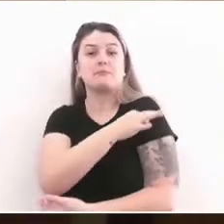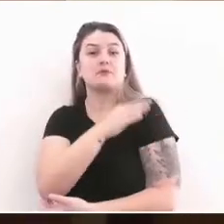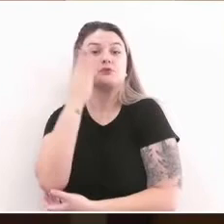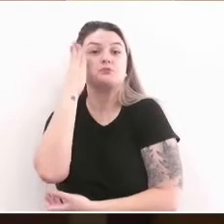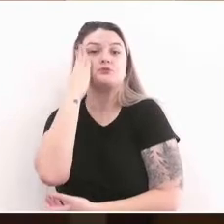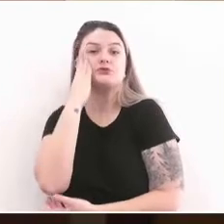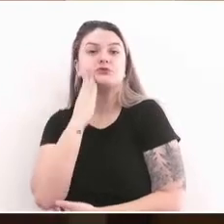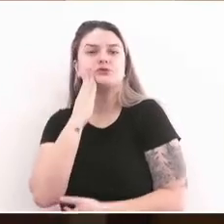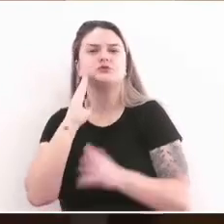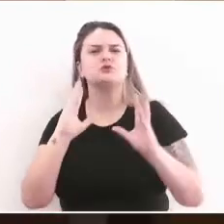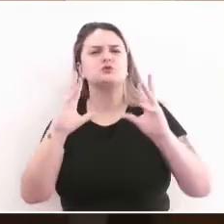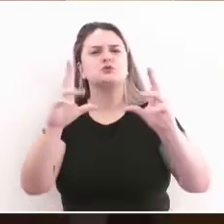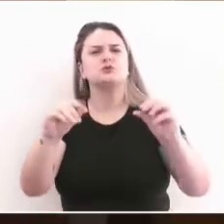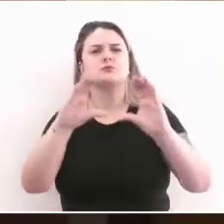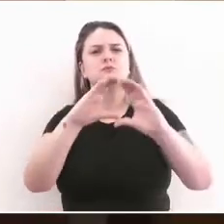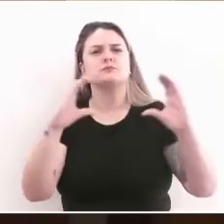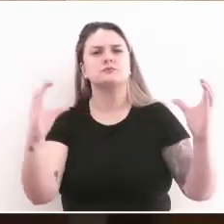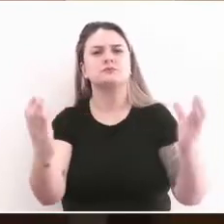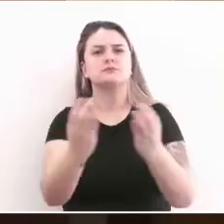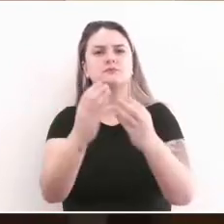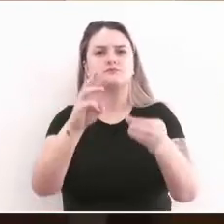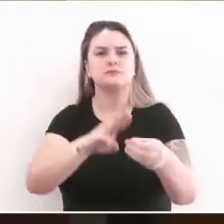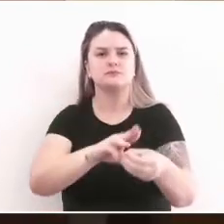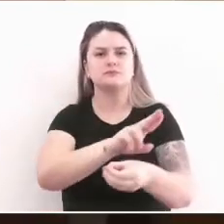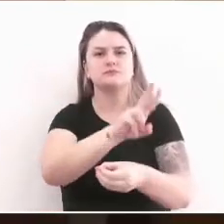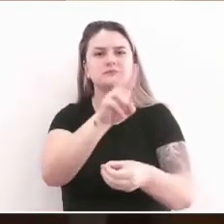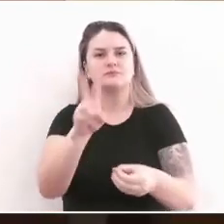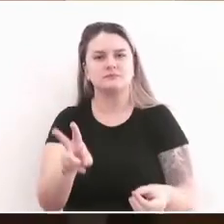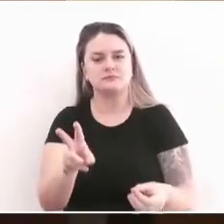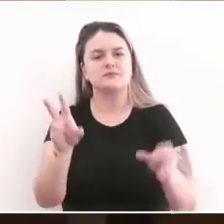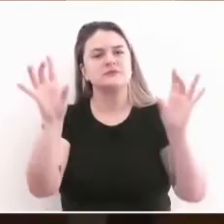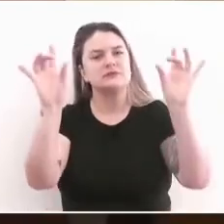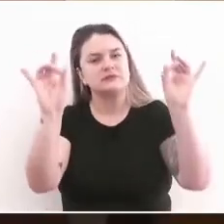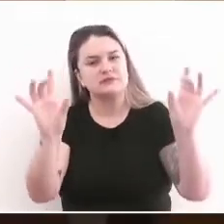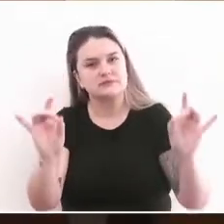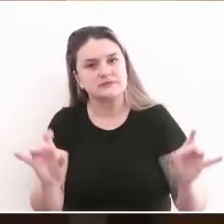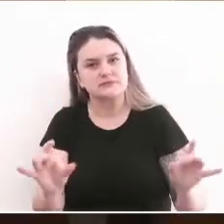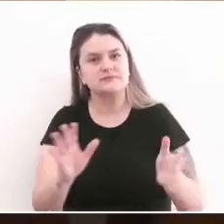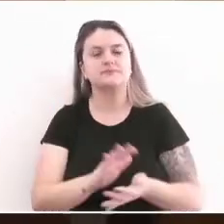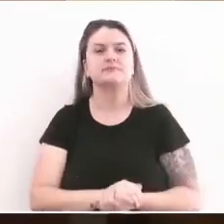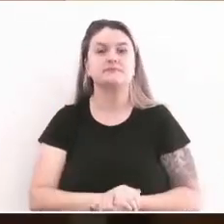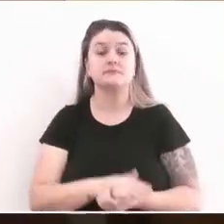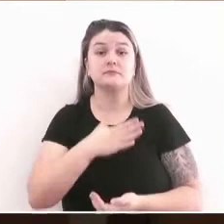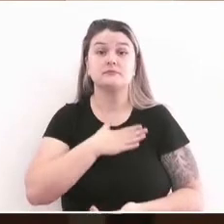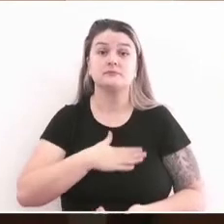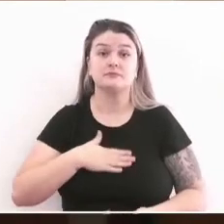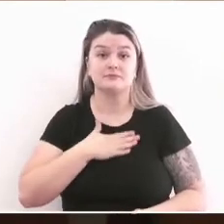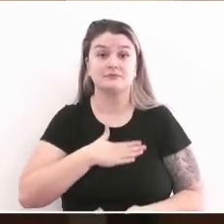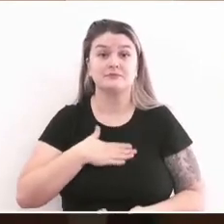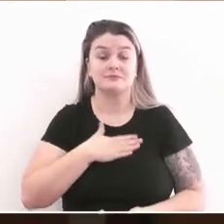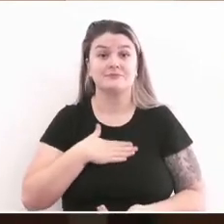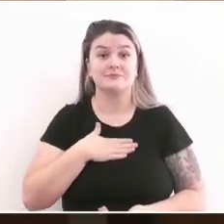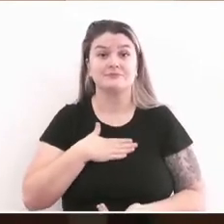toda a comunidade de União da Vitória, de uma maneira muito especial. Gostaria de